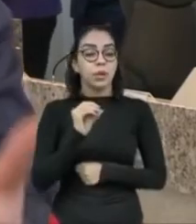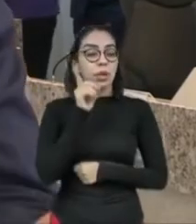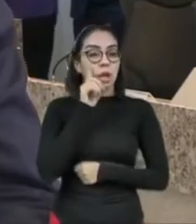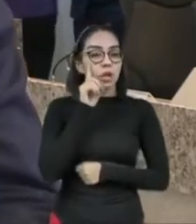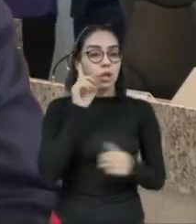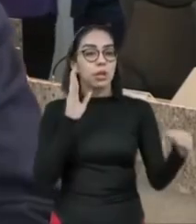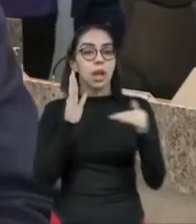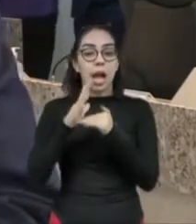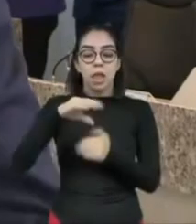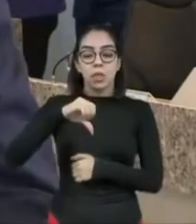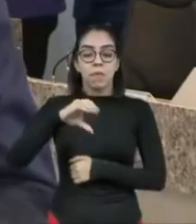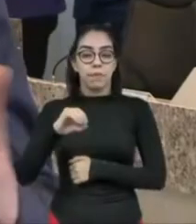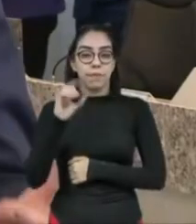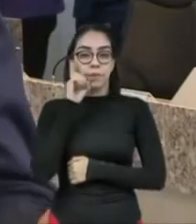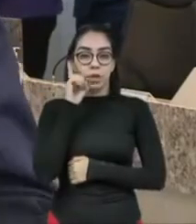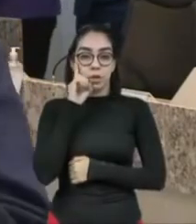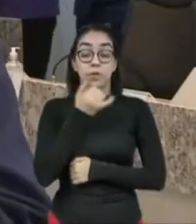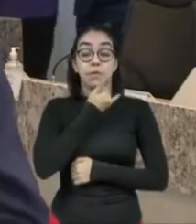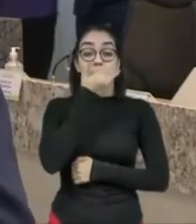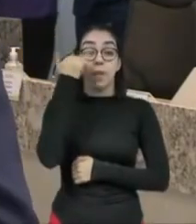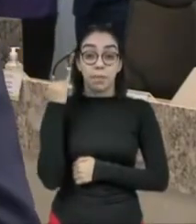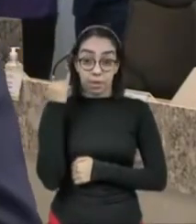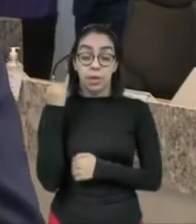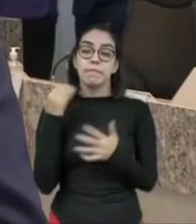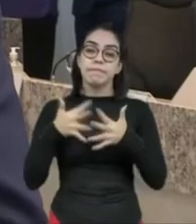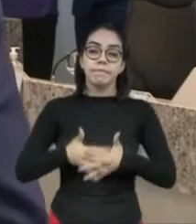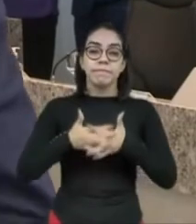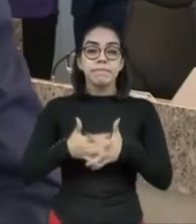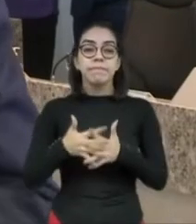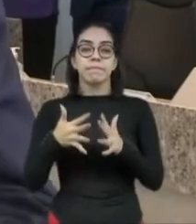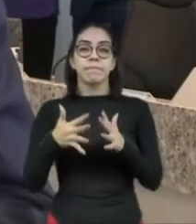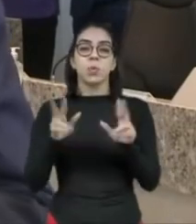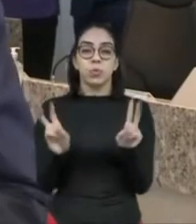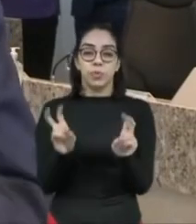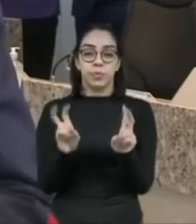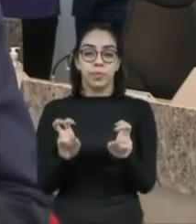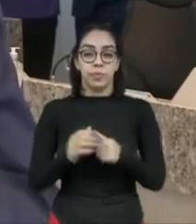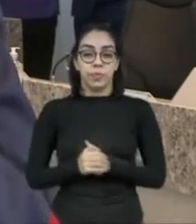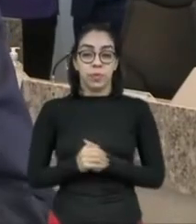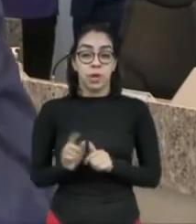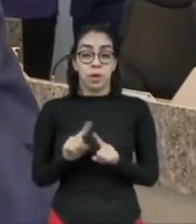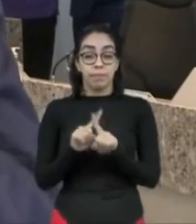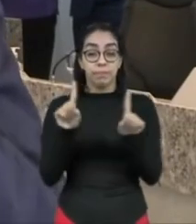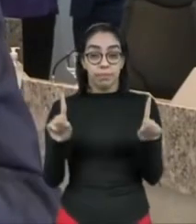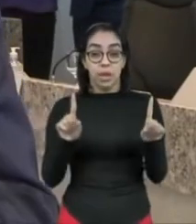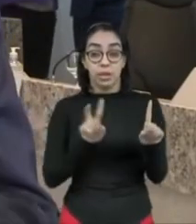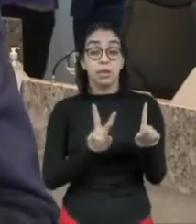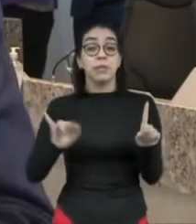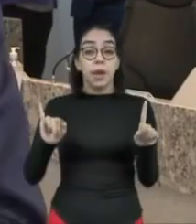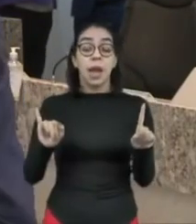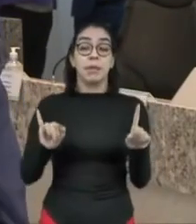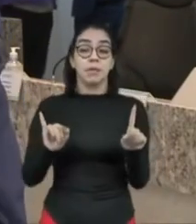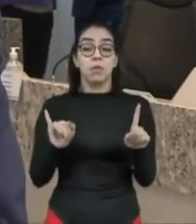dias, dependendo da complexidade da matéria. Mas isso há uma cobrança quase que